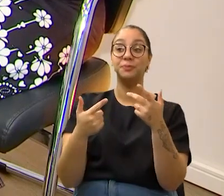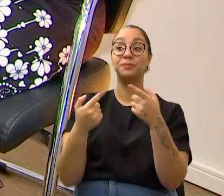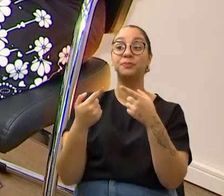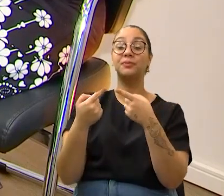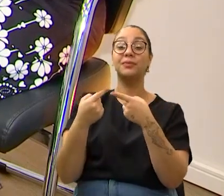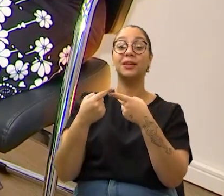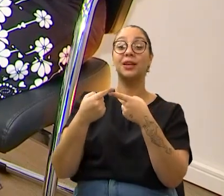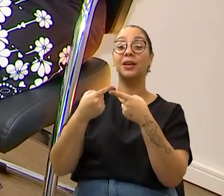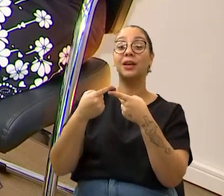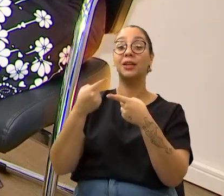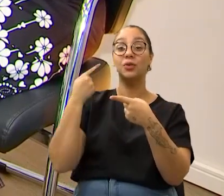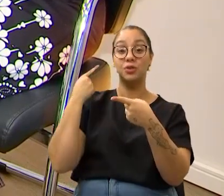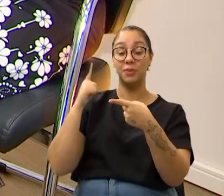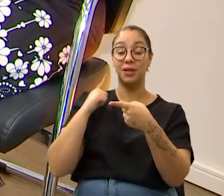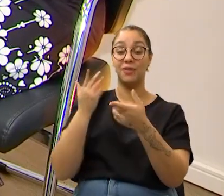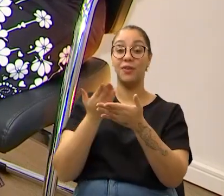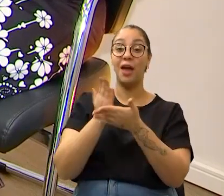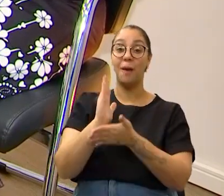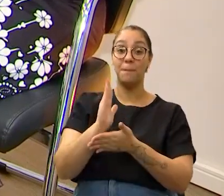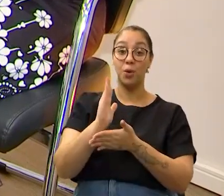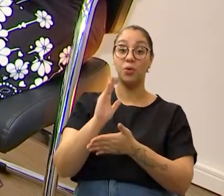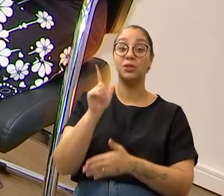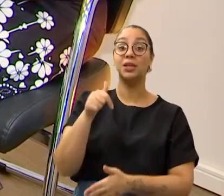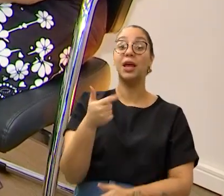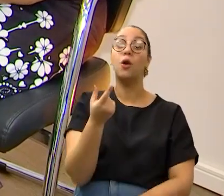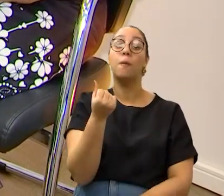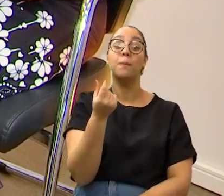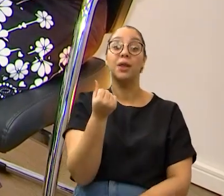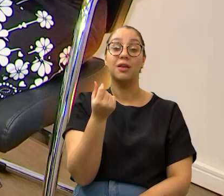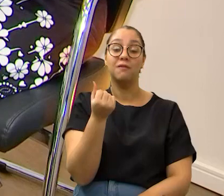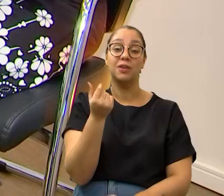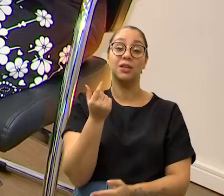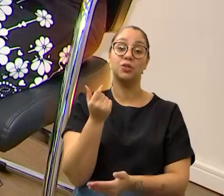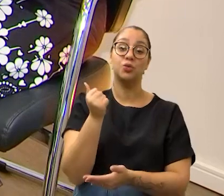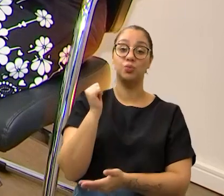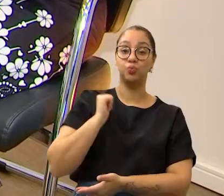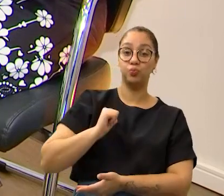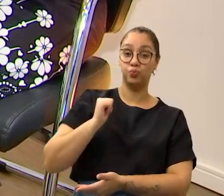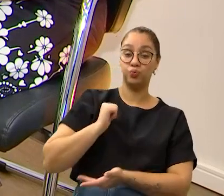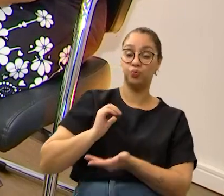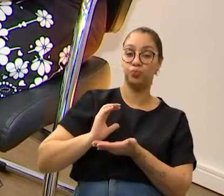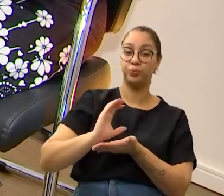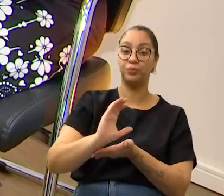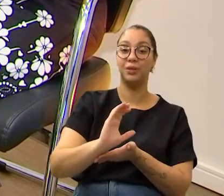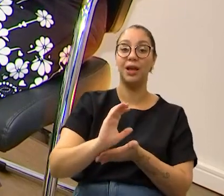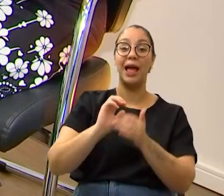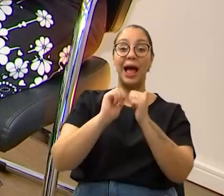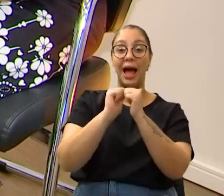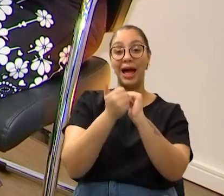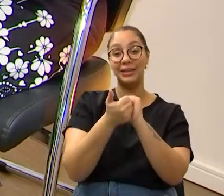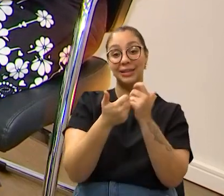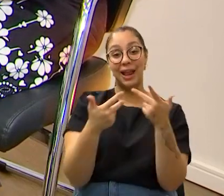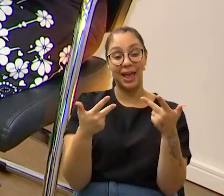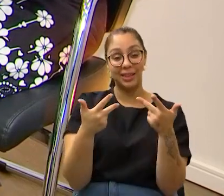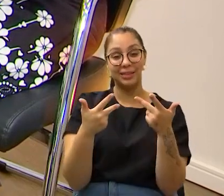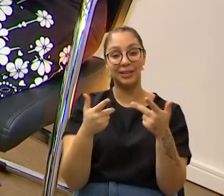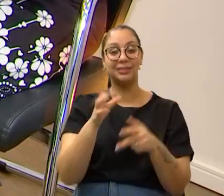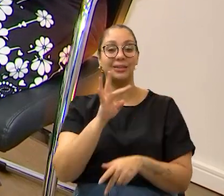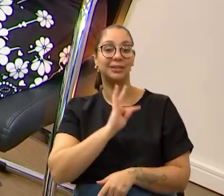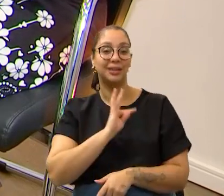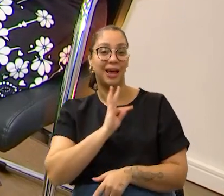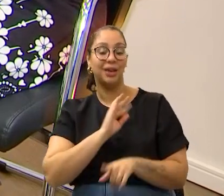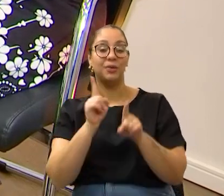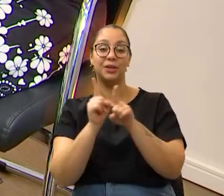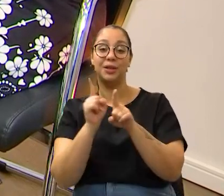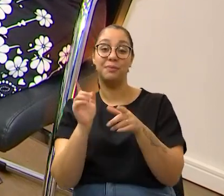Câmara aprovou em votação final aquele benefício para atletas, técnicos e